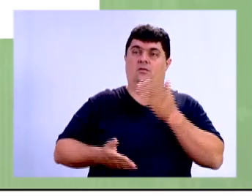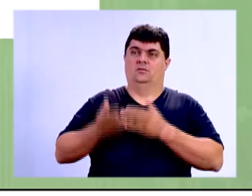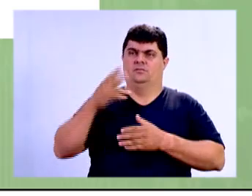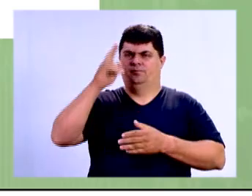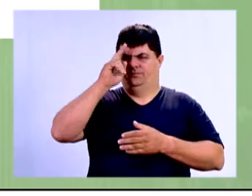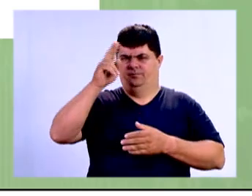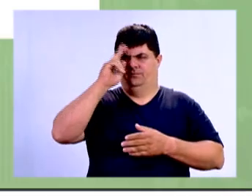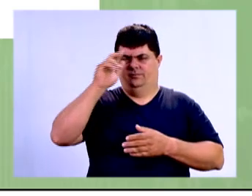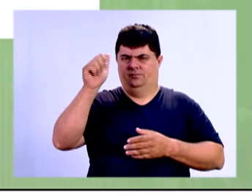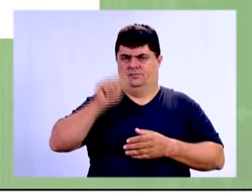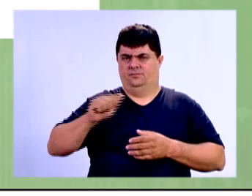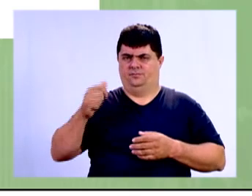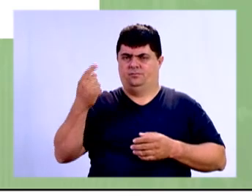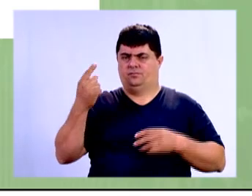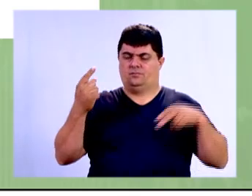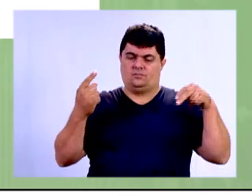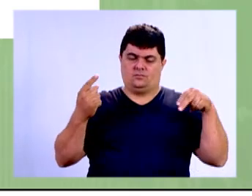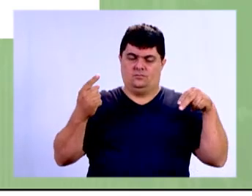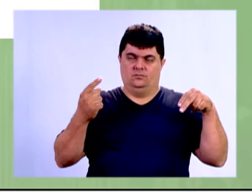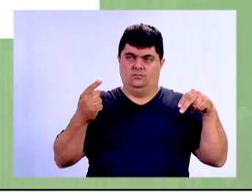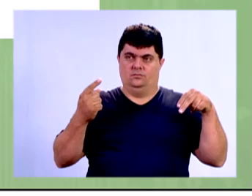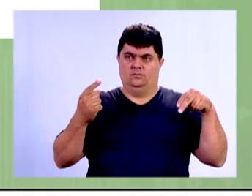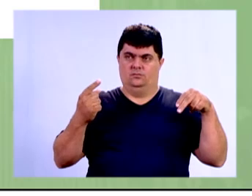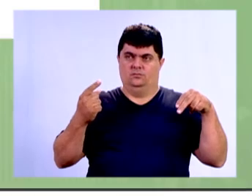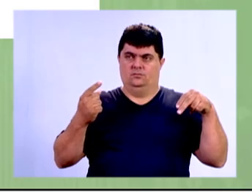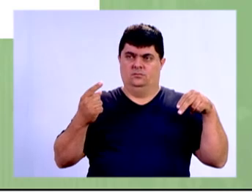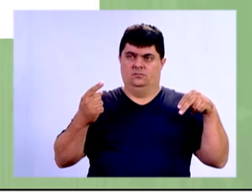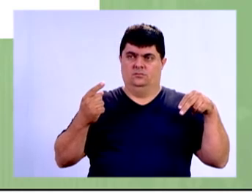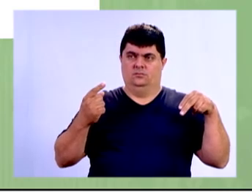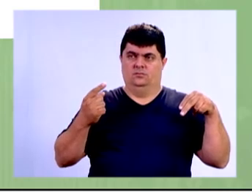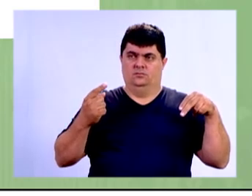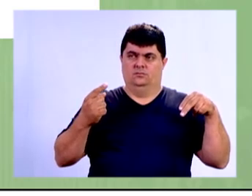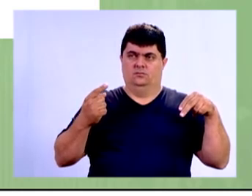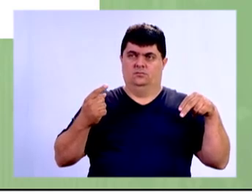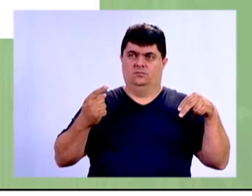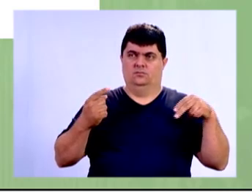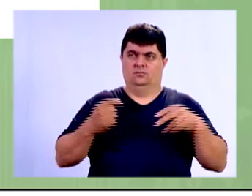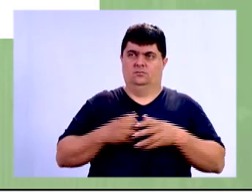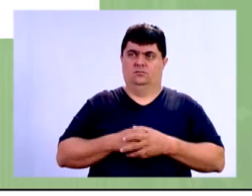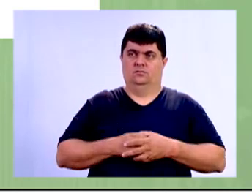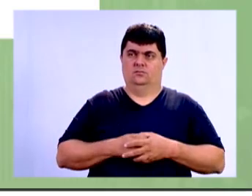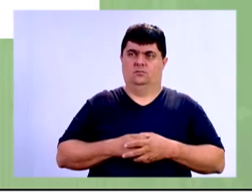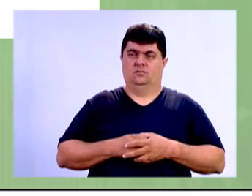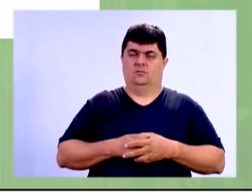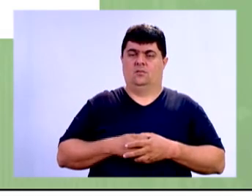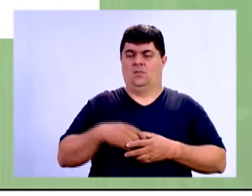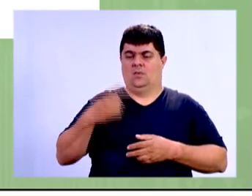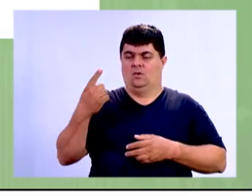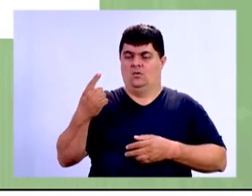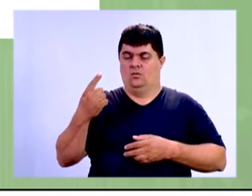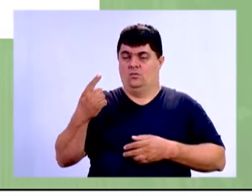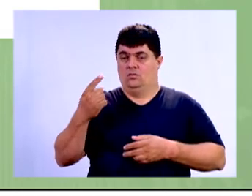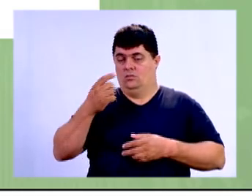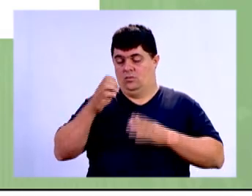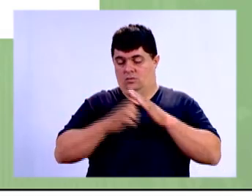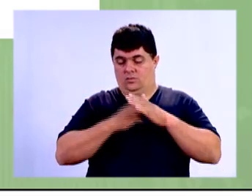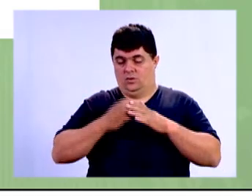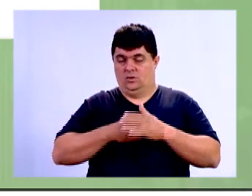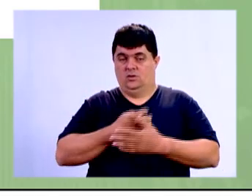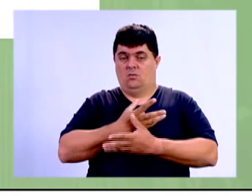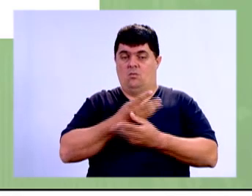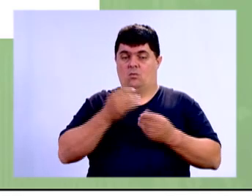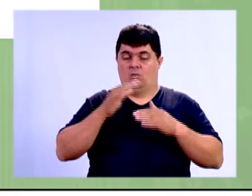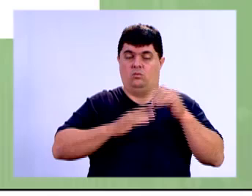lembra que a associação 1 para N que a gente fez? Uma empresa tem N funcionário. Só que a gente só